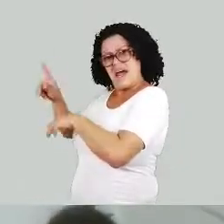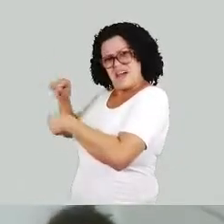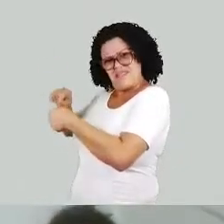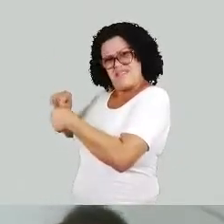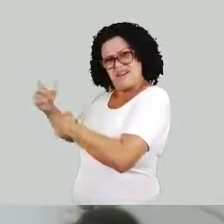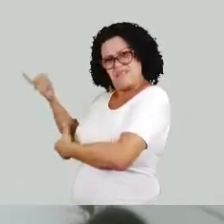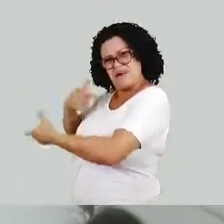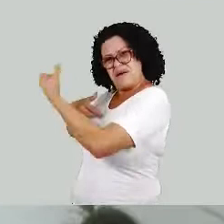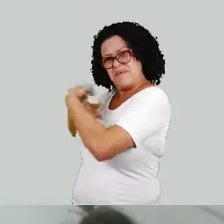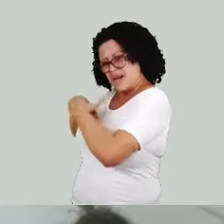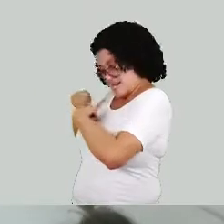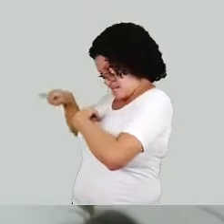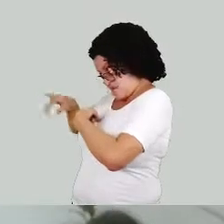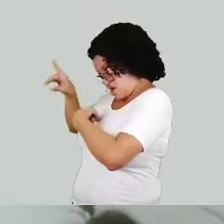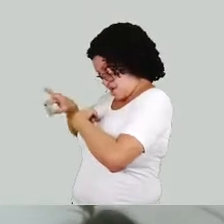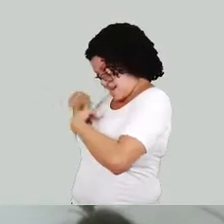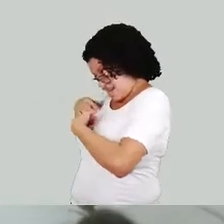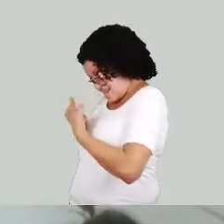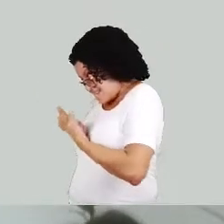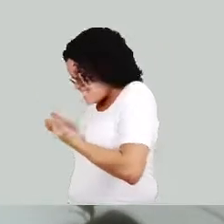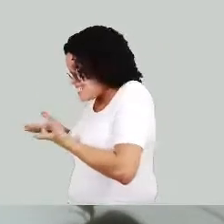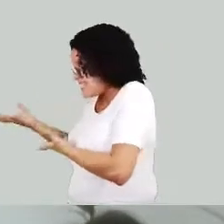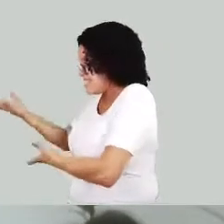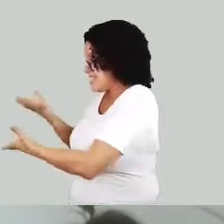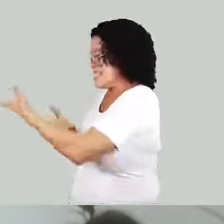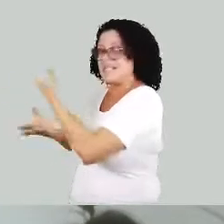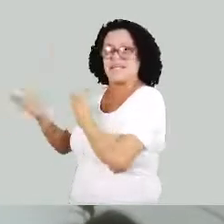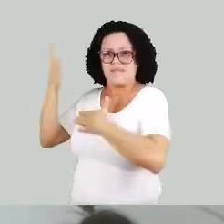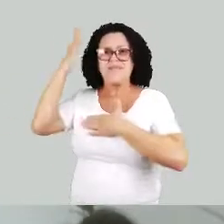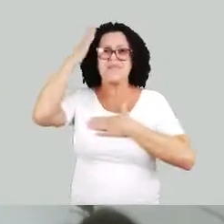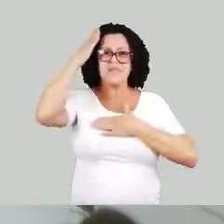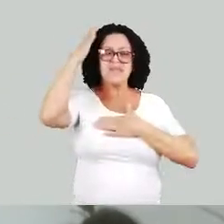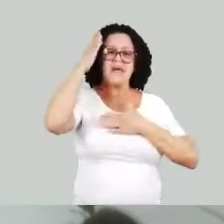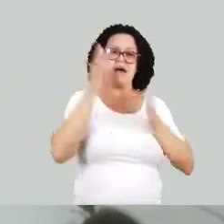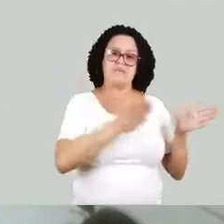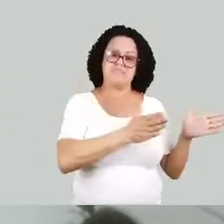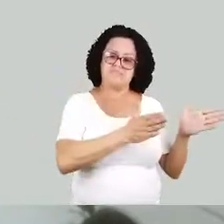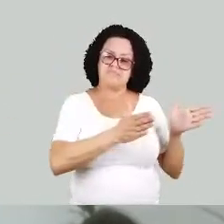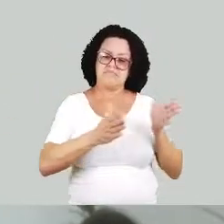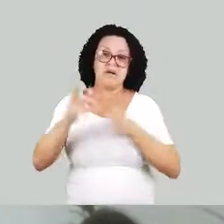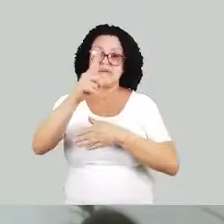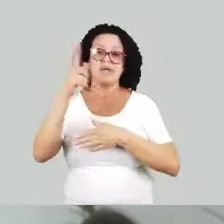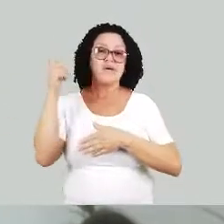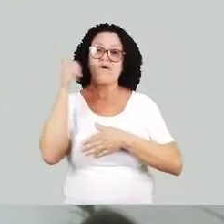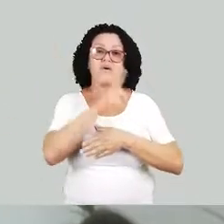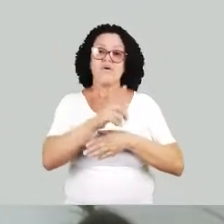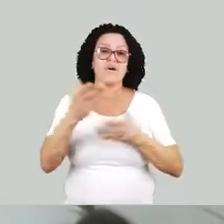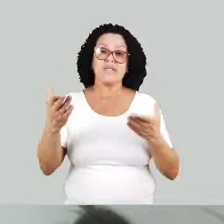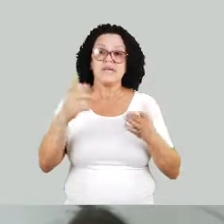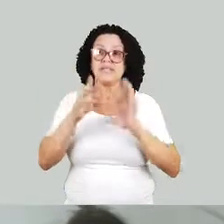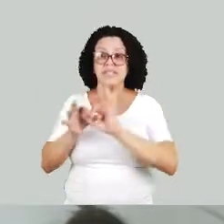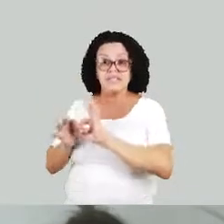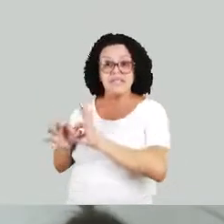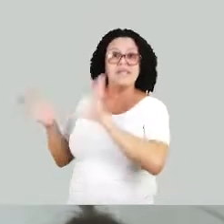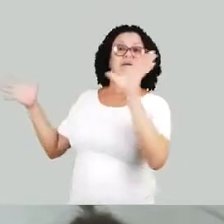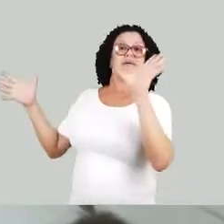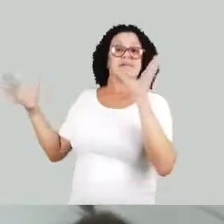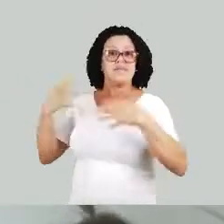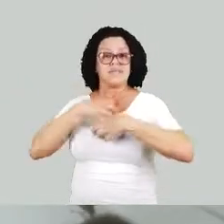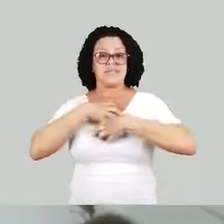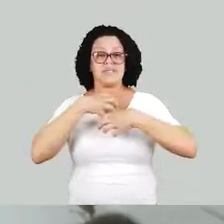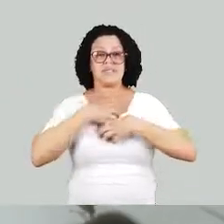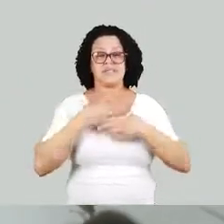comando, o direito de gerir os seus sentimentos, à medida que você não consegue se desvincular